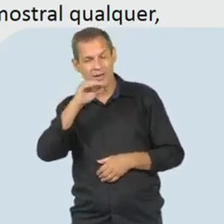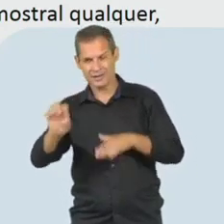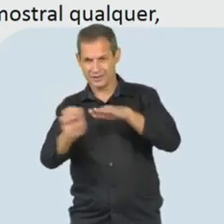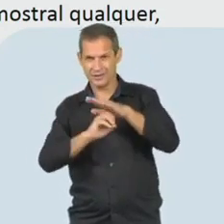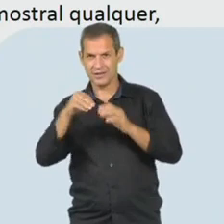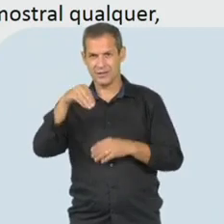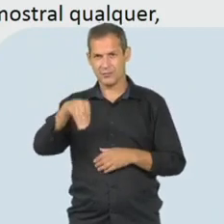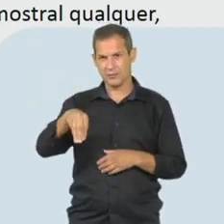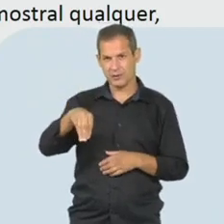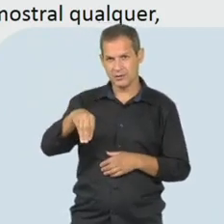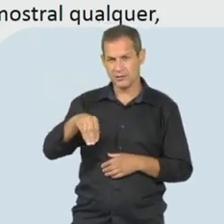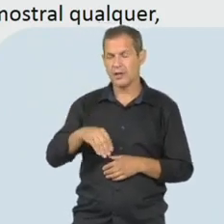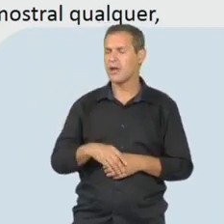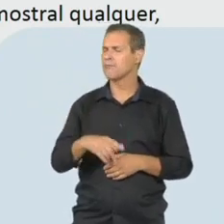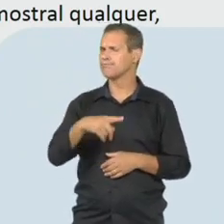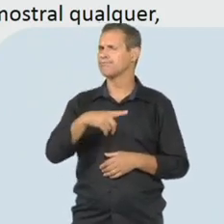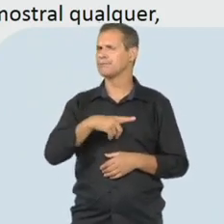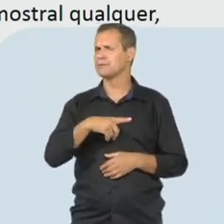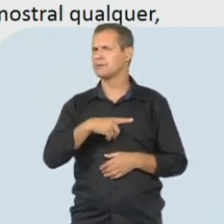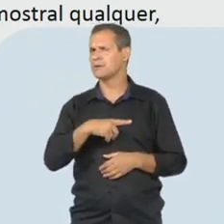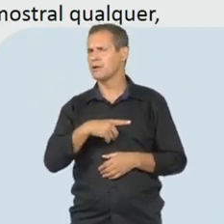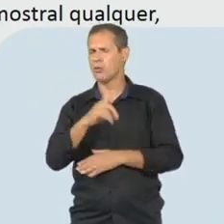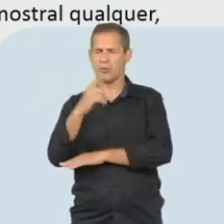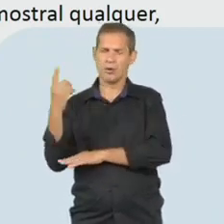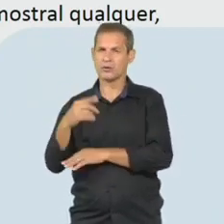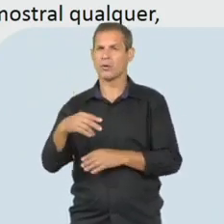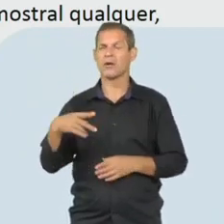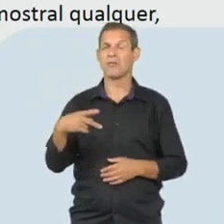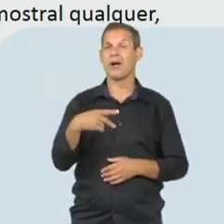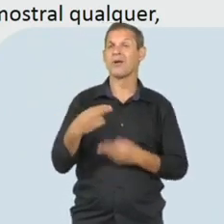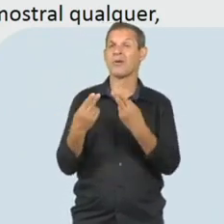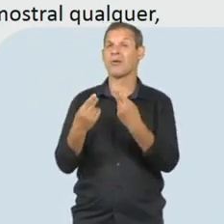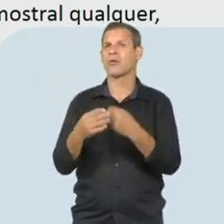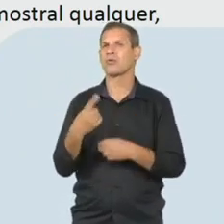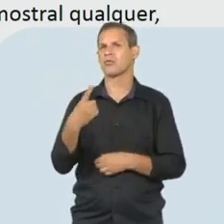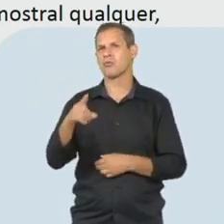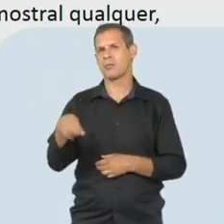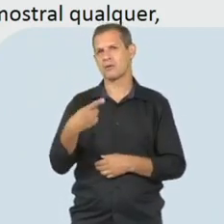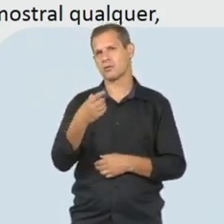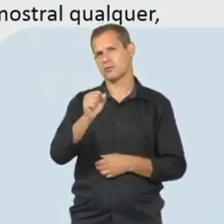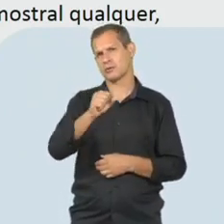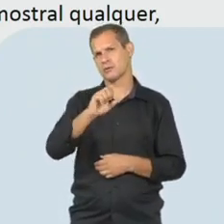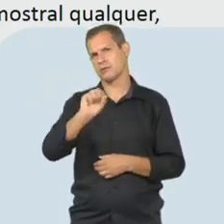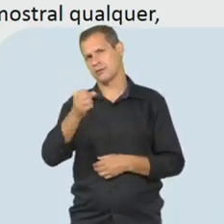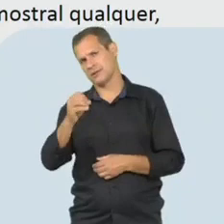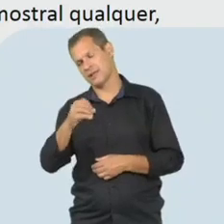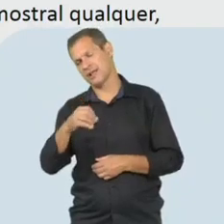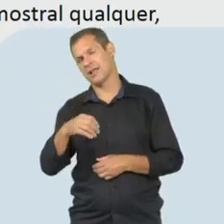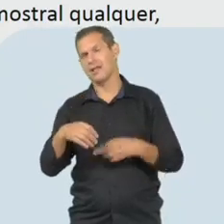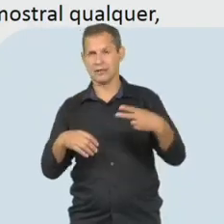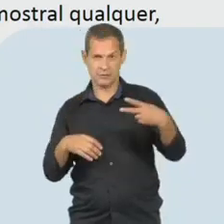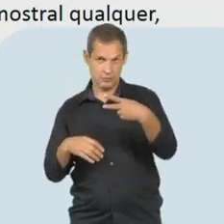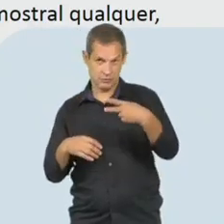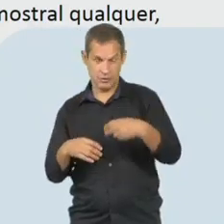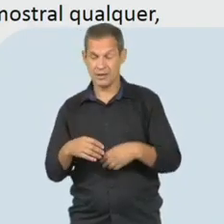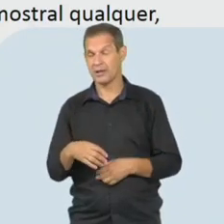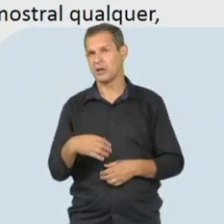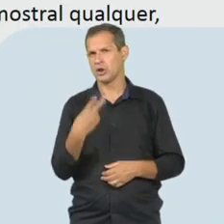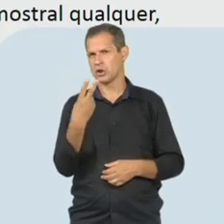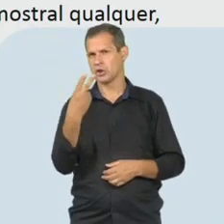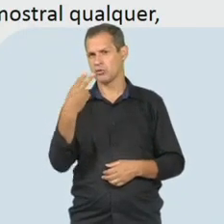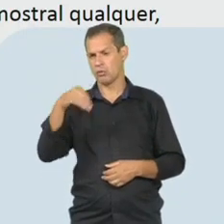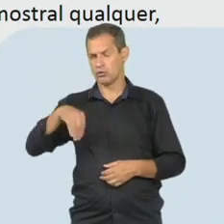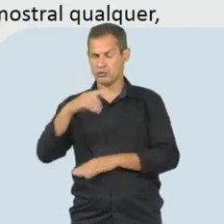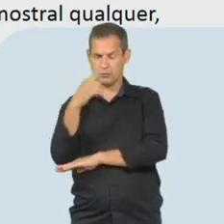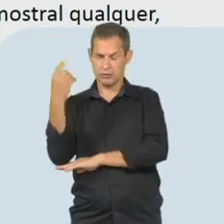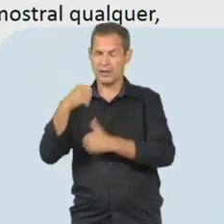empresa M que possua uma altura maior ou igual ao 1,80 m e menor que 2 metros?